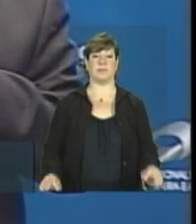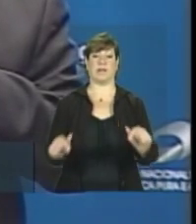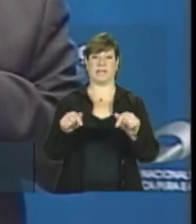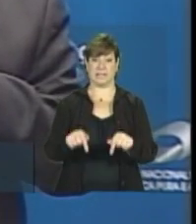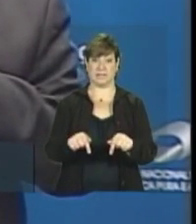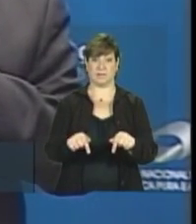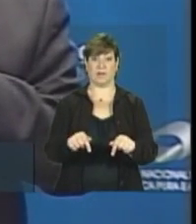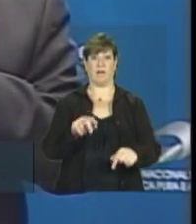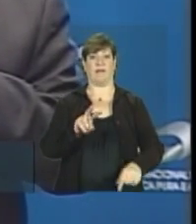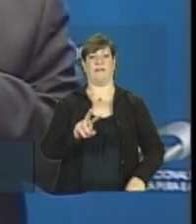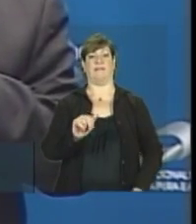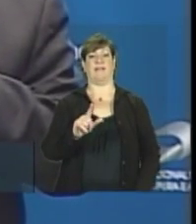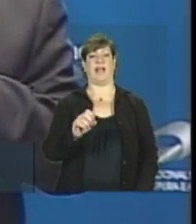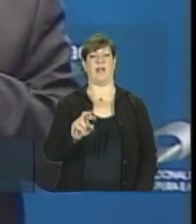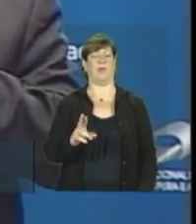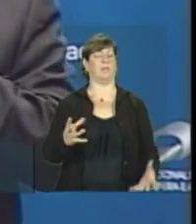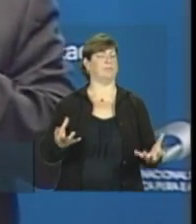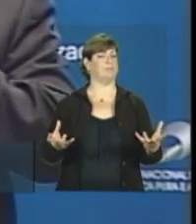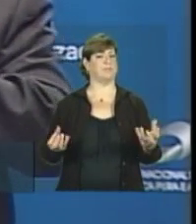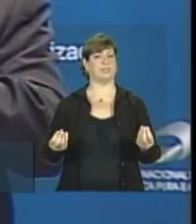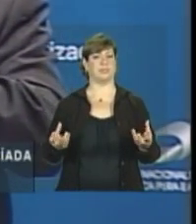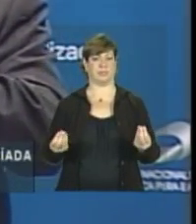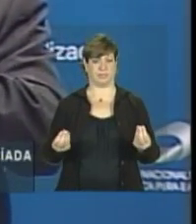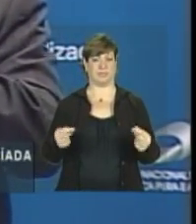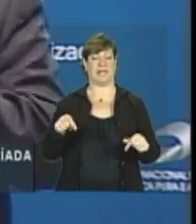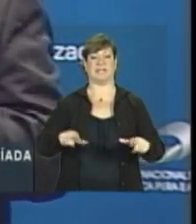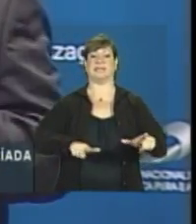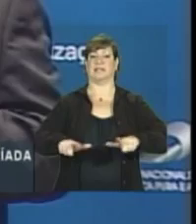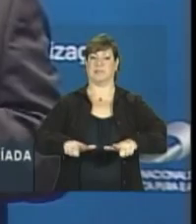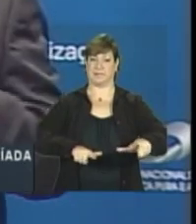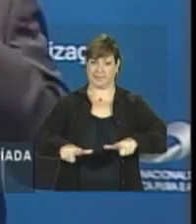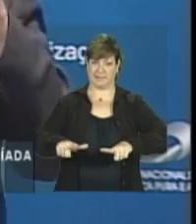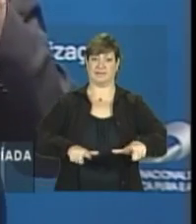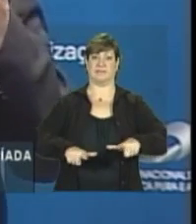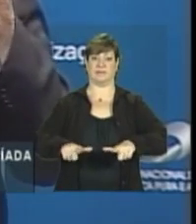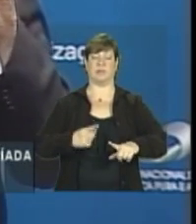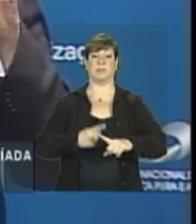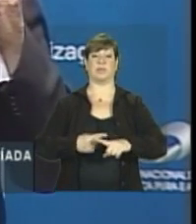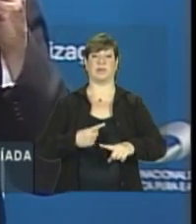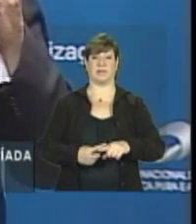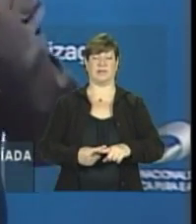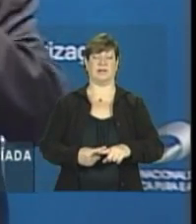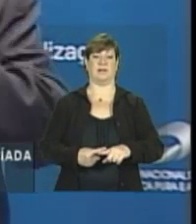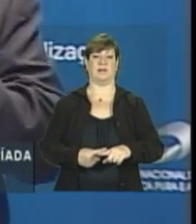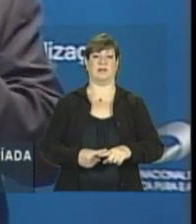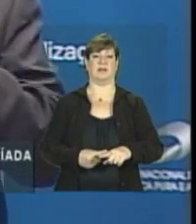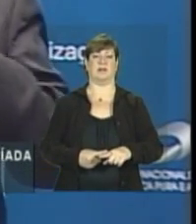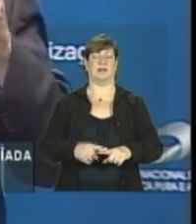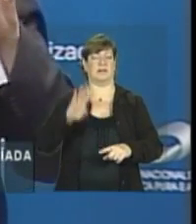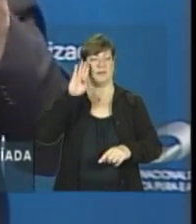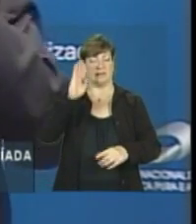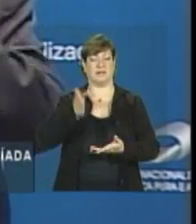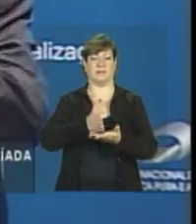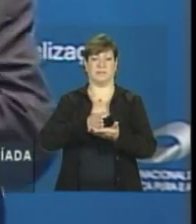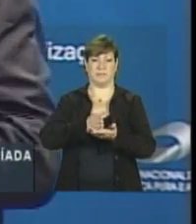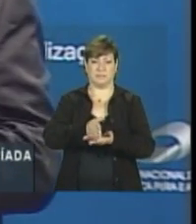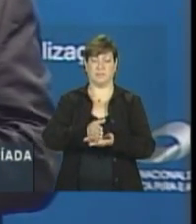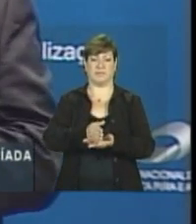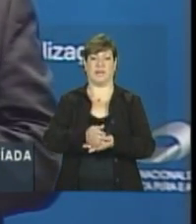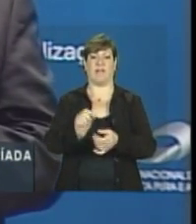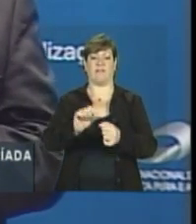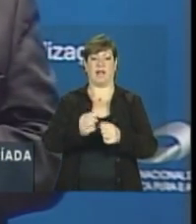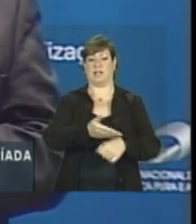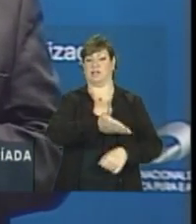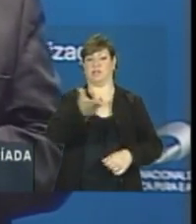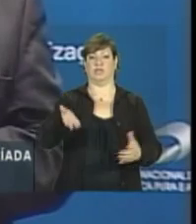Isso valoriza tremendamente essa atividade, porque direciona, faz esses